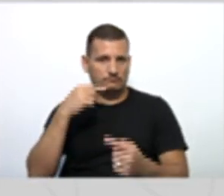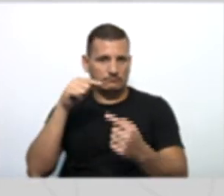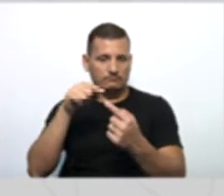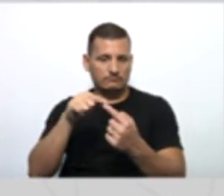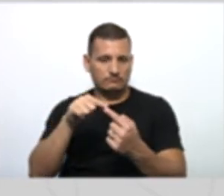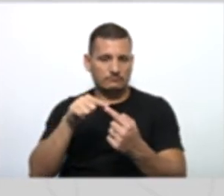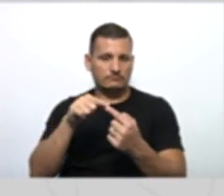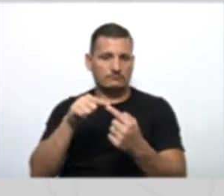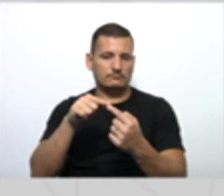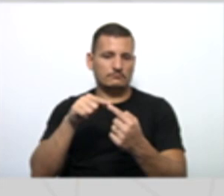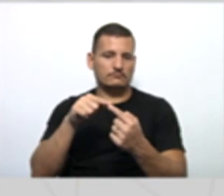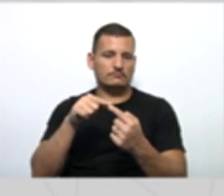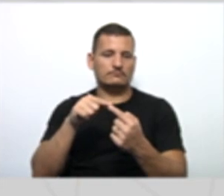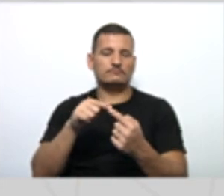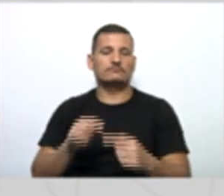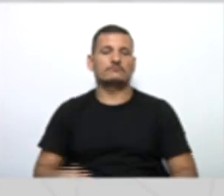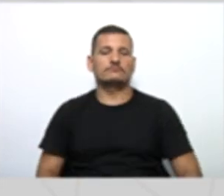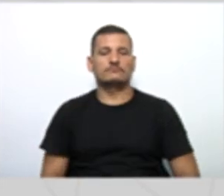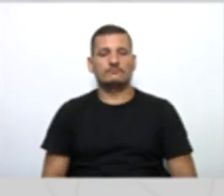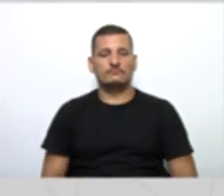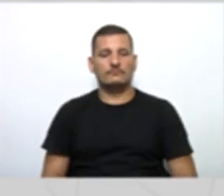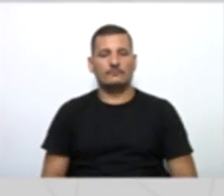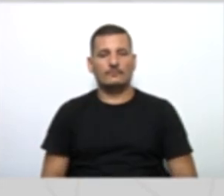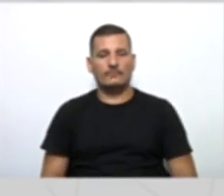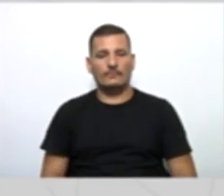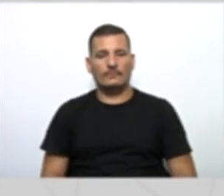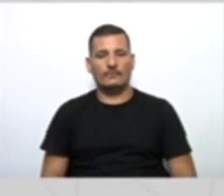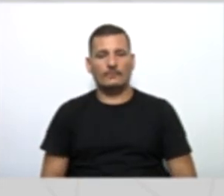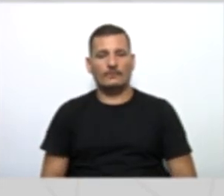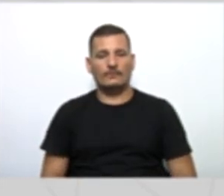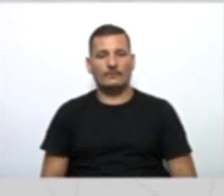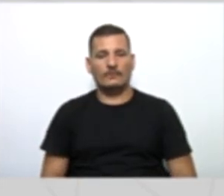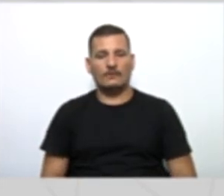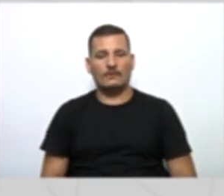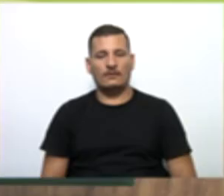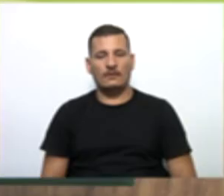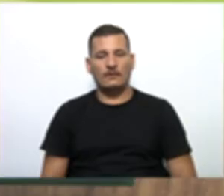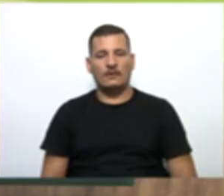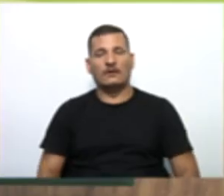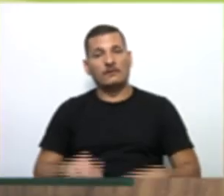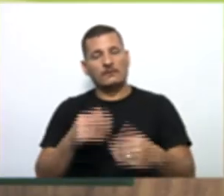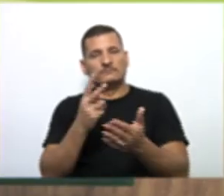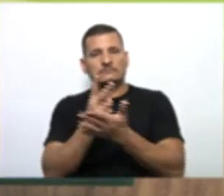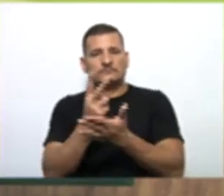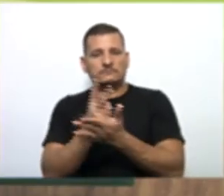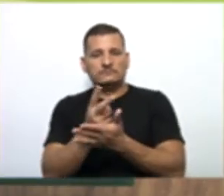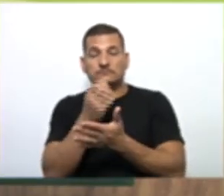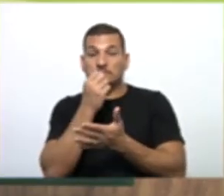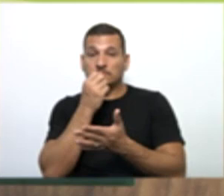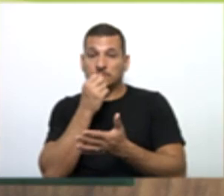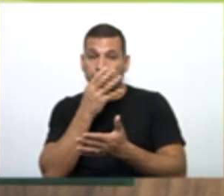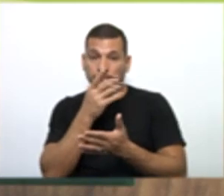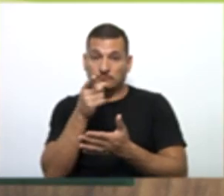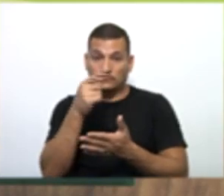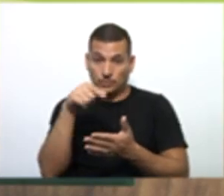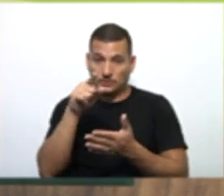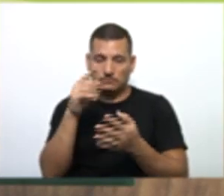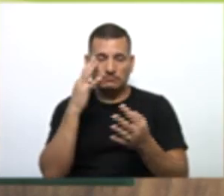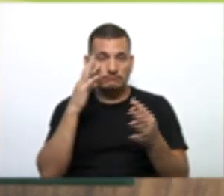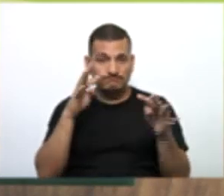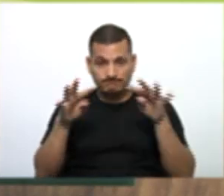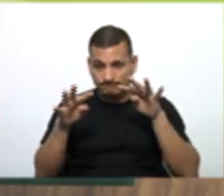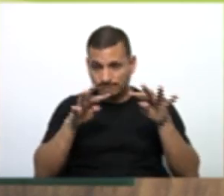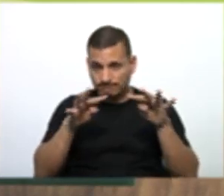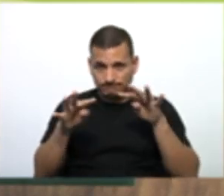objetivos dentro da pesquisa que eu estou fazendo na minha pesquisa de mestrado. Então é sempre bom nós estarmos atentos e vocês estarem atentos,